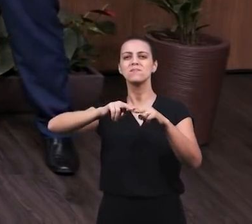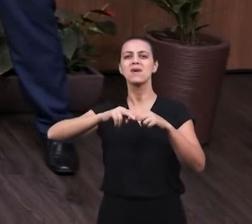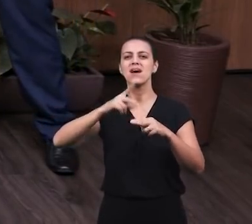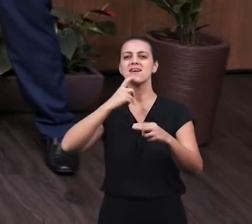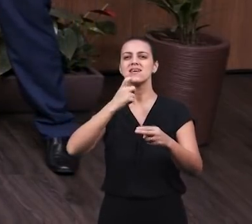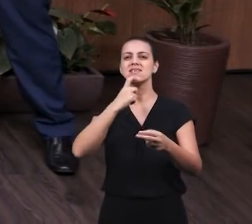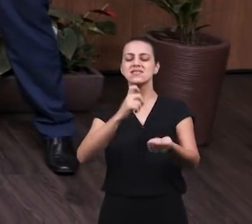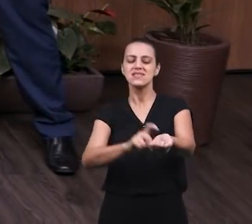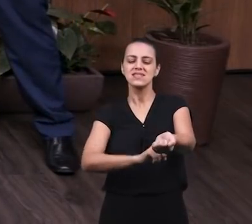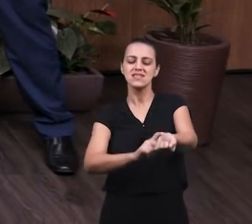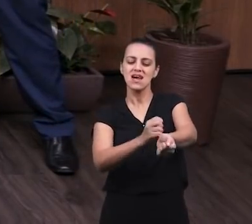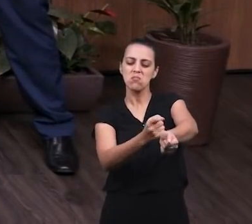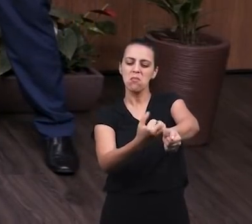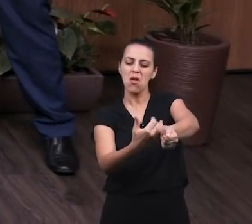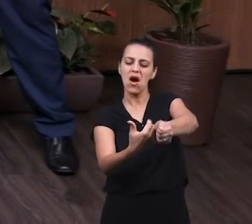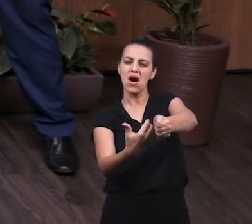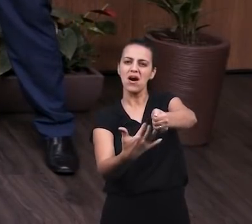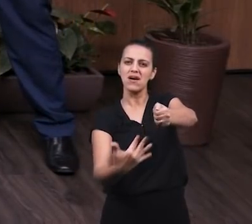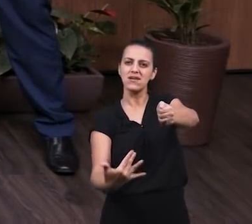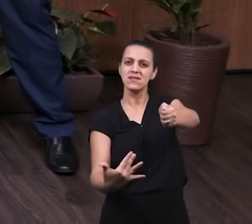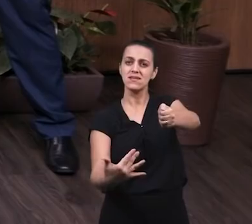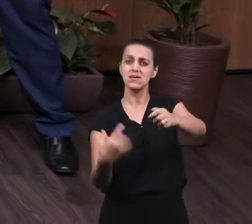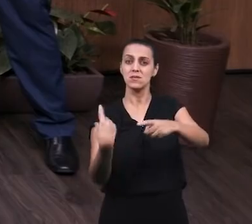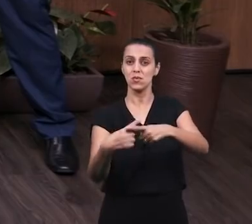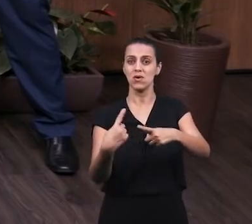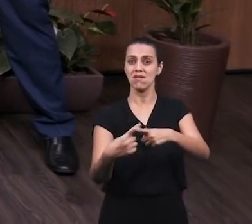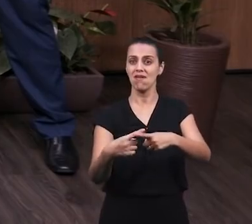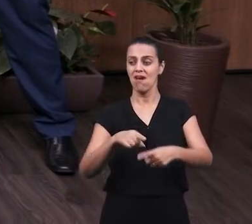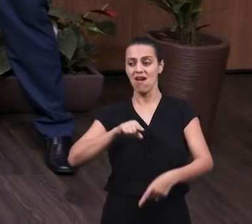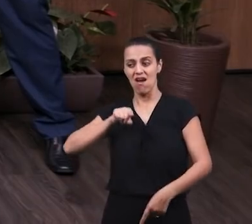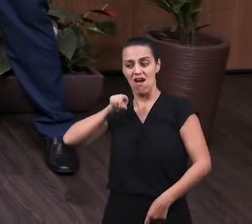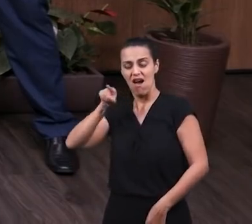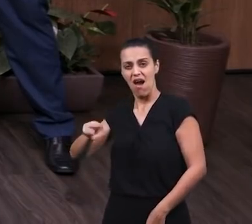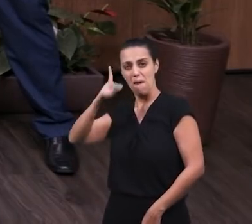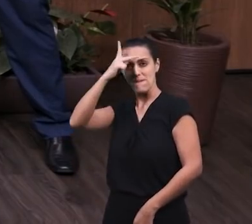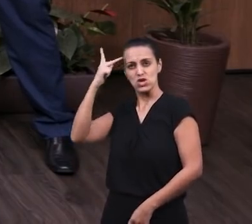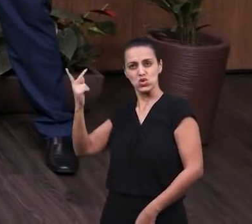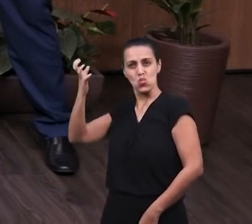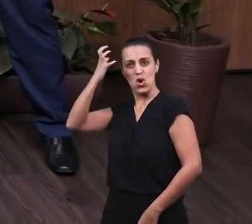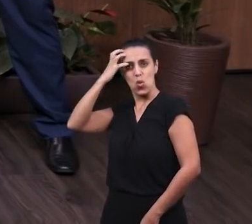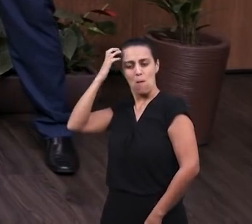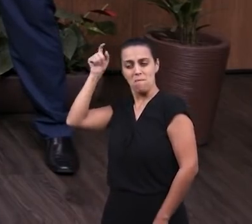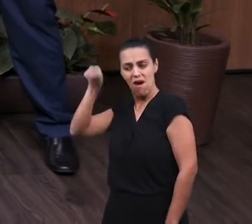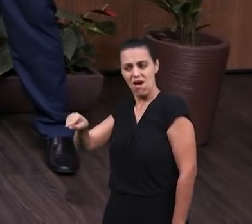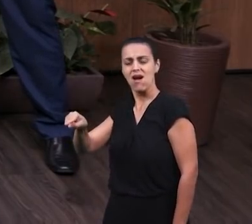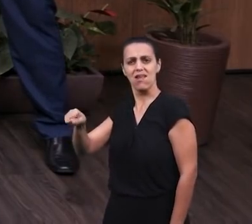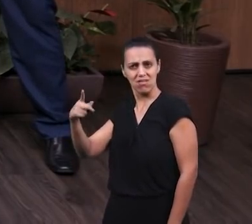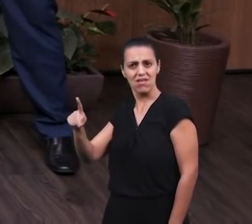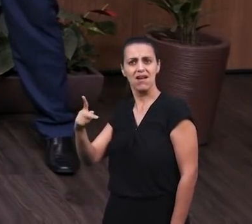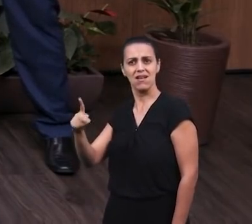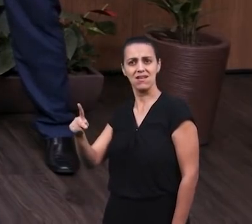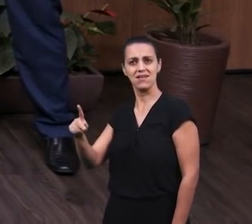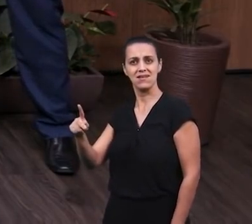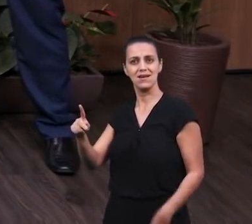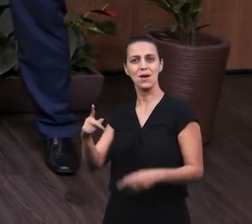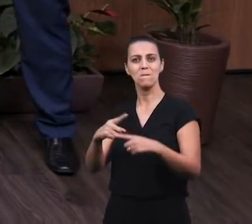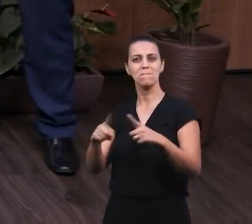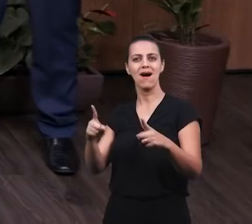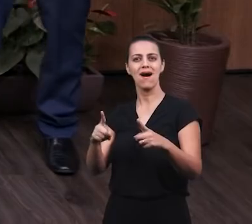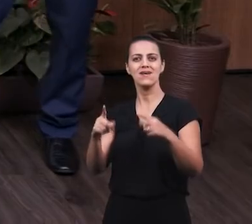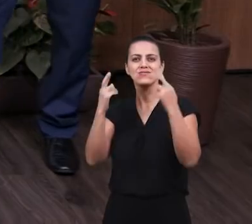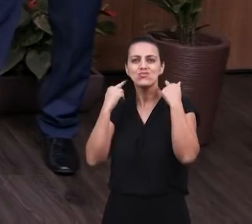através do sangue derramado. E quem deveria morrer era o israelita, porque ele que era o pecador. Mas